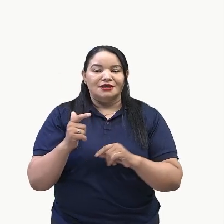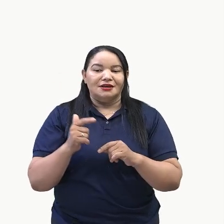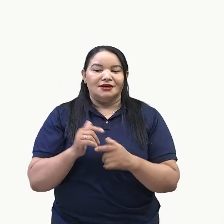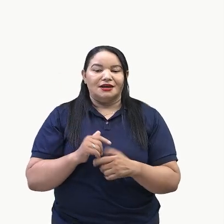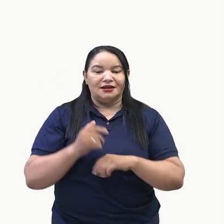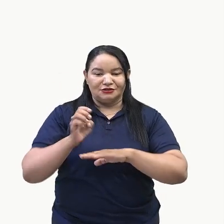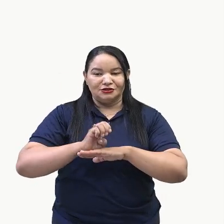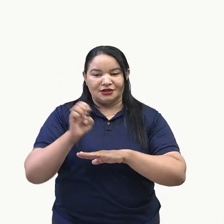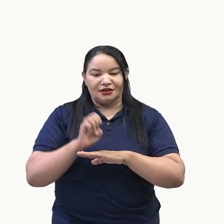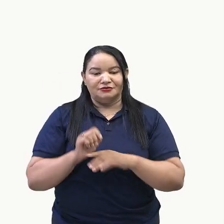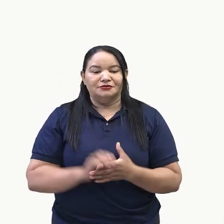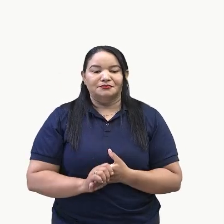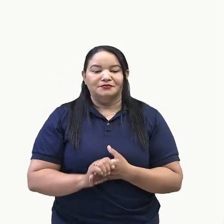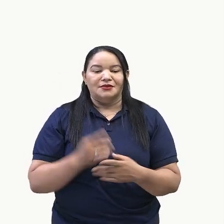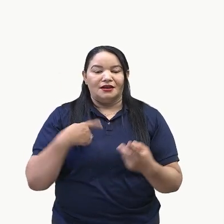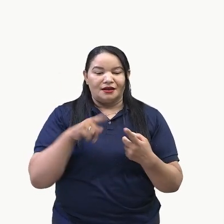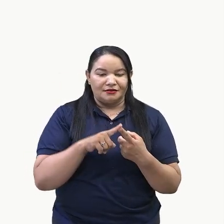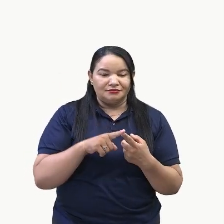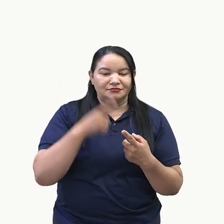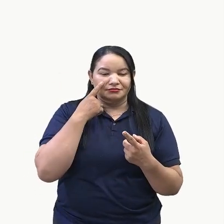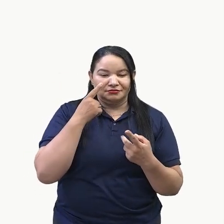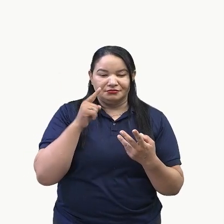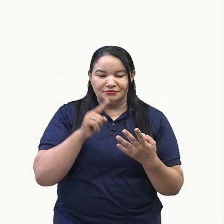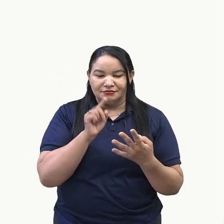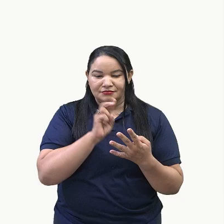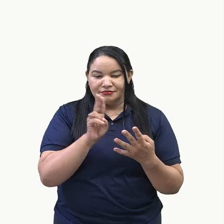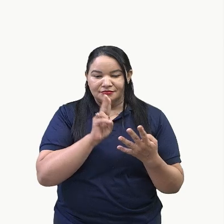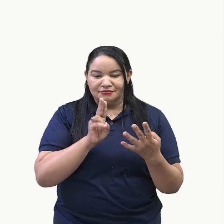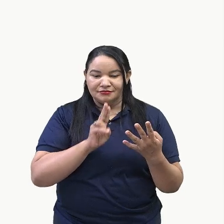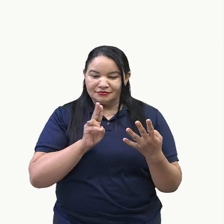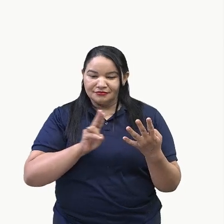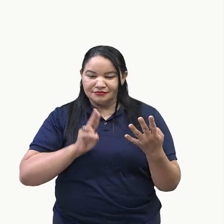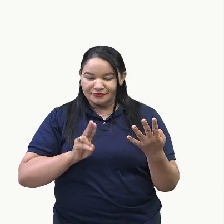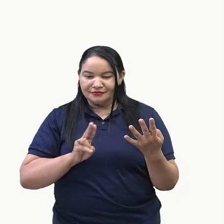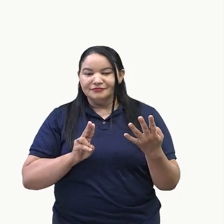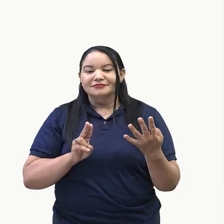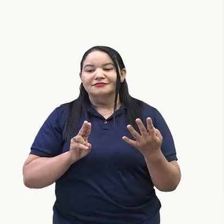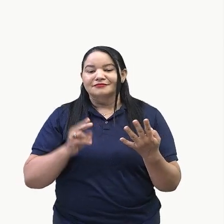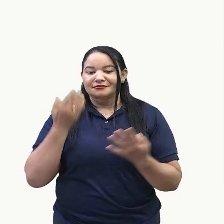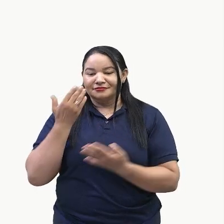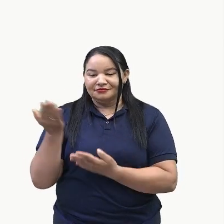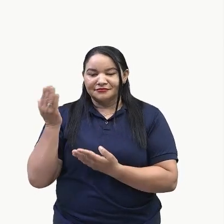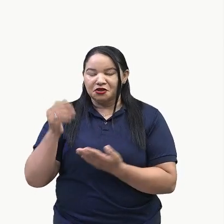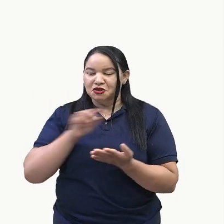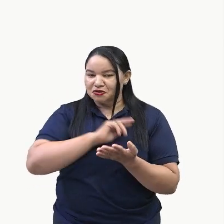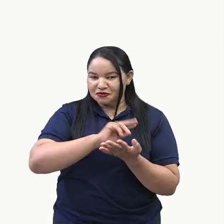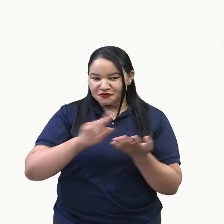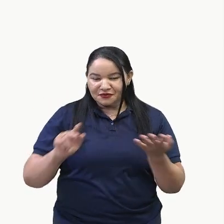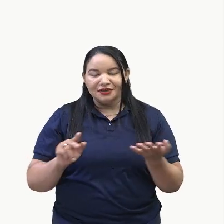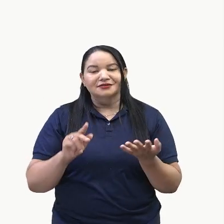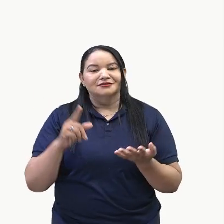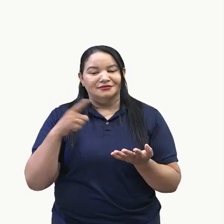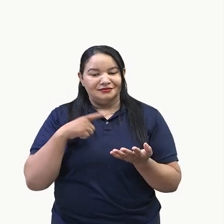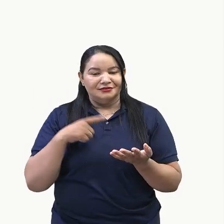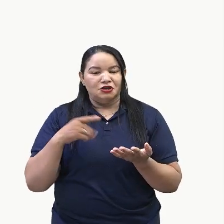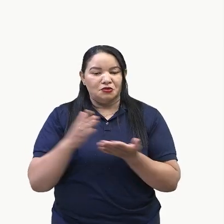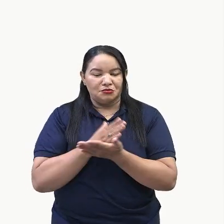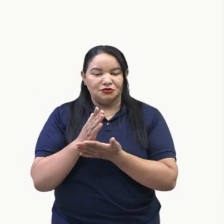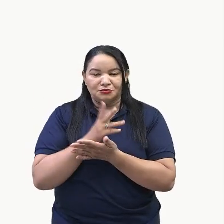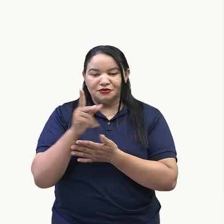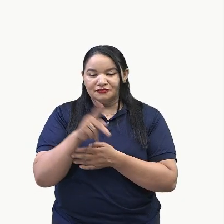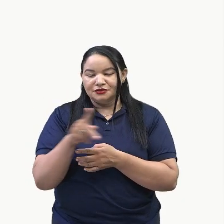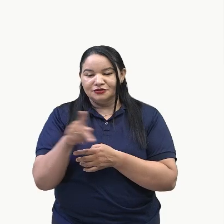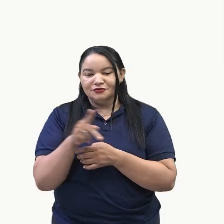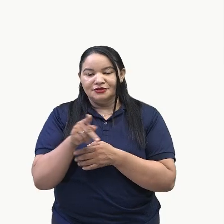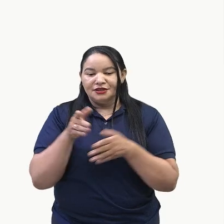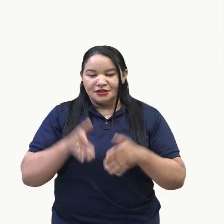federação. Alagoas, Amapá, Rio Grande do Norte, Rio Grande do Sul, São Paulo, enfim. Temos professores que nasceram ali